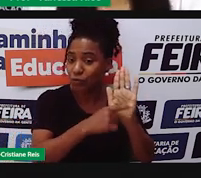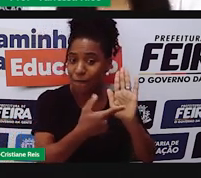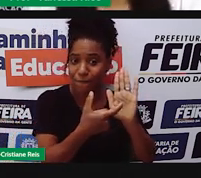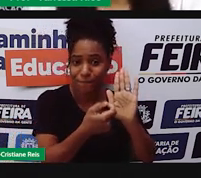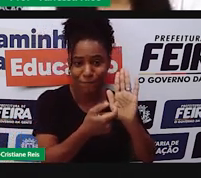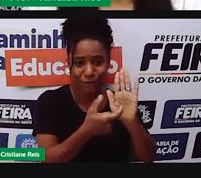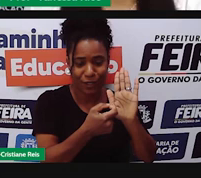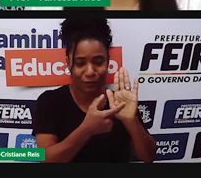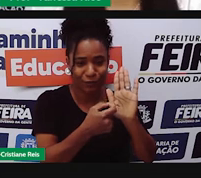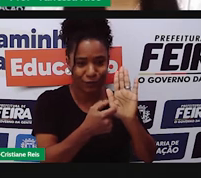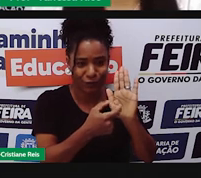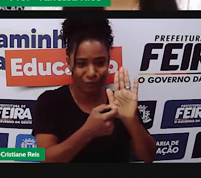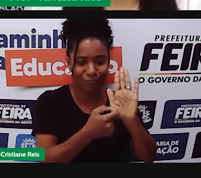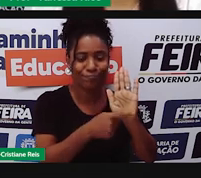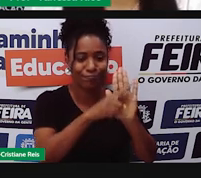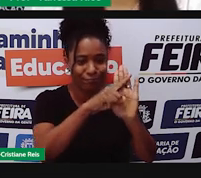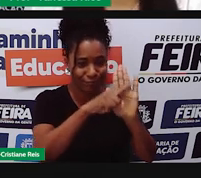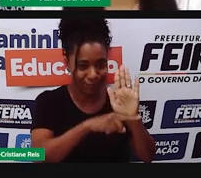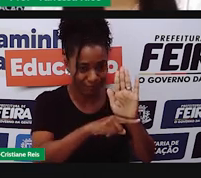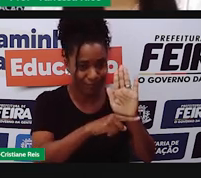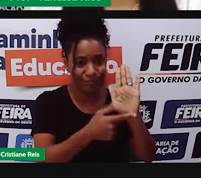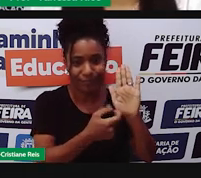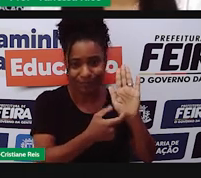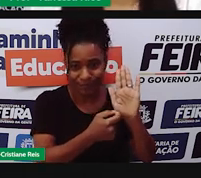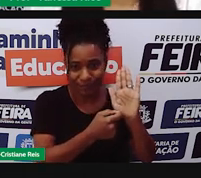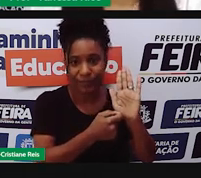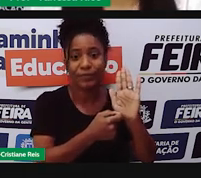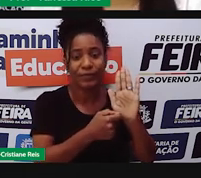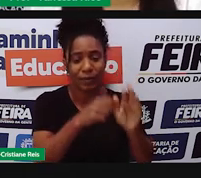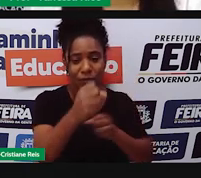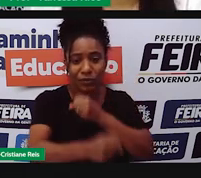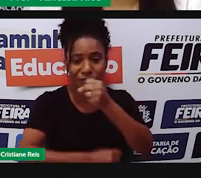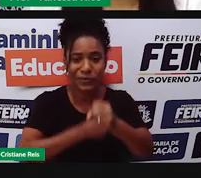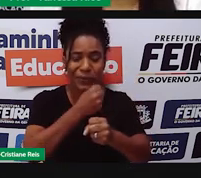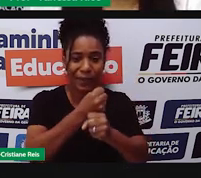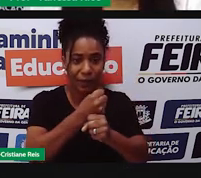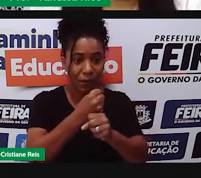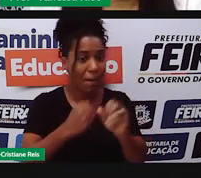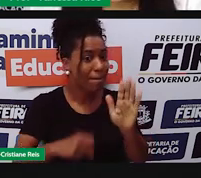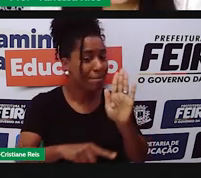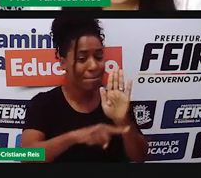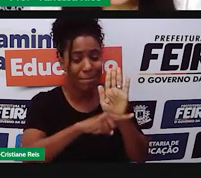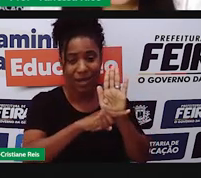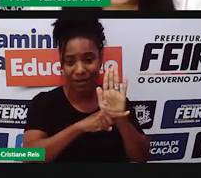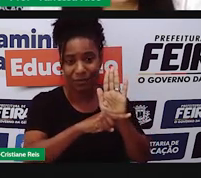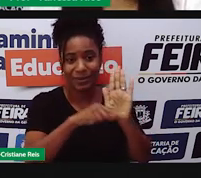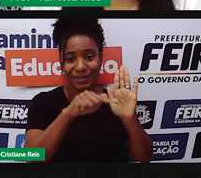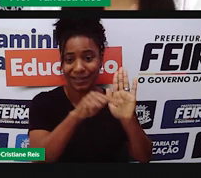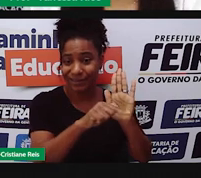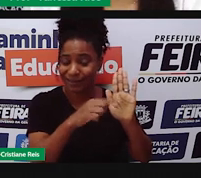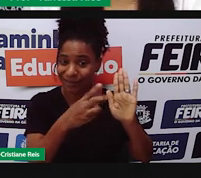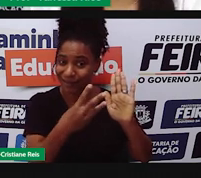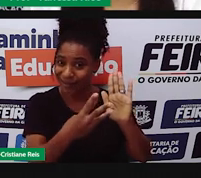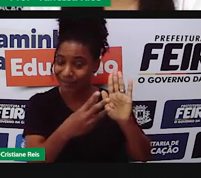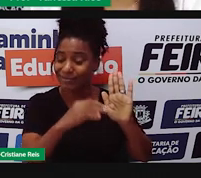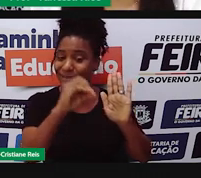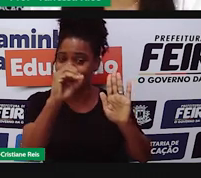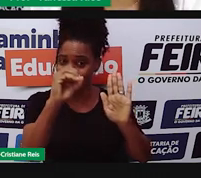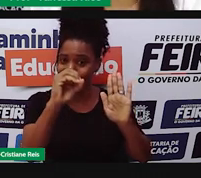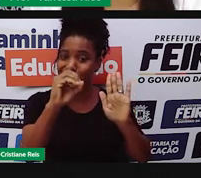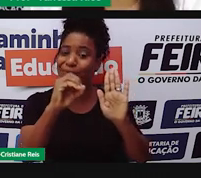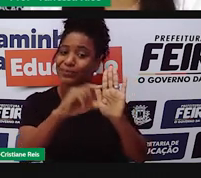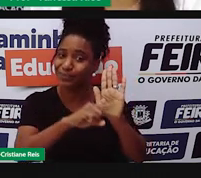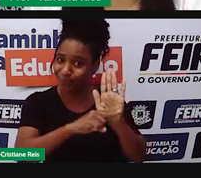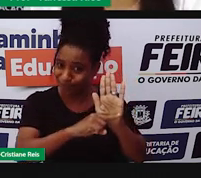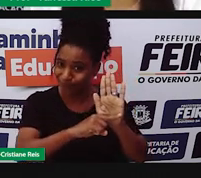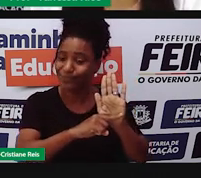depois de um ano, a temperatura aí seria em menos 73 graus negativos. Então,